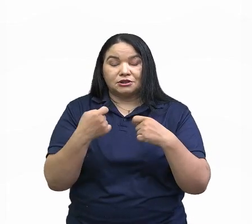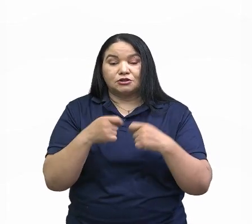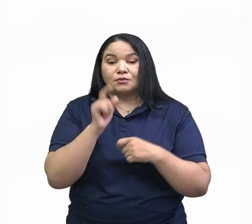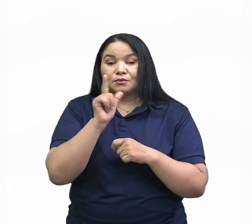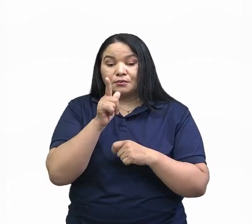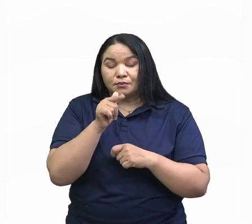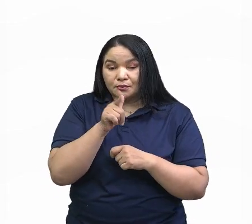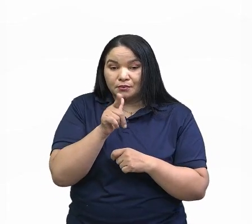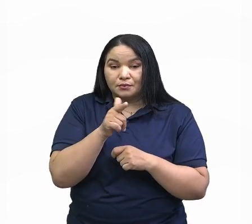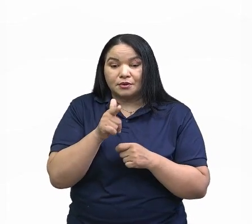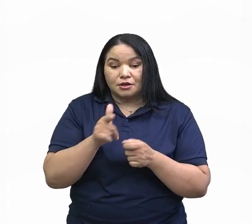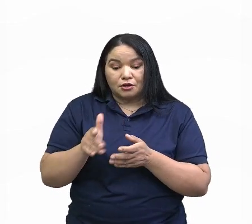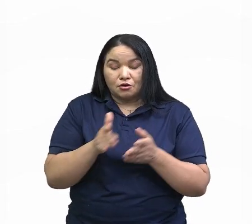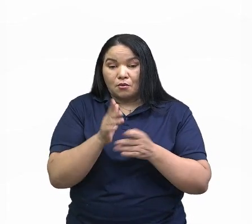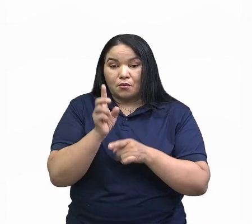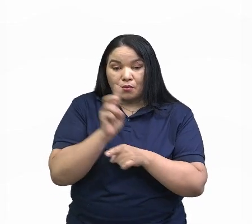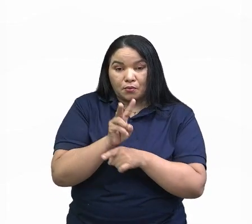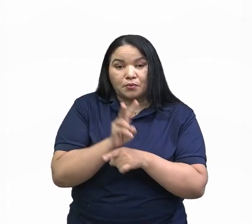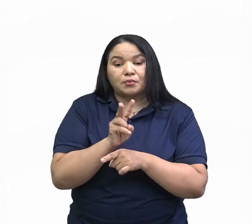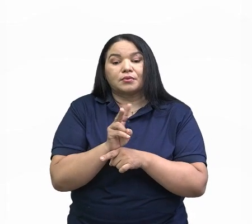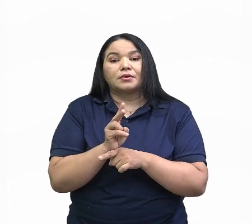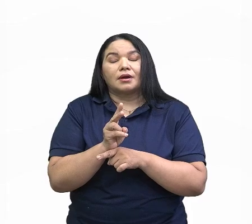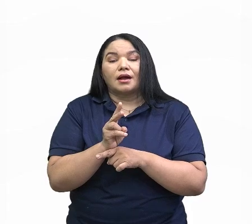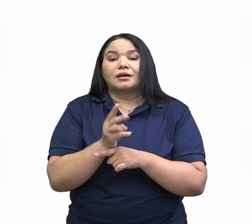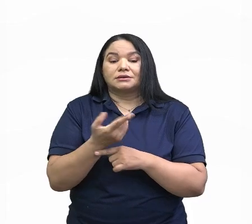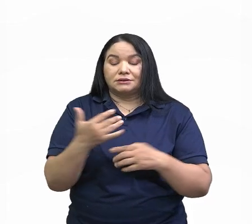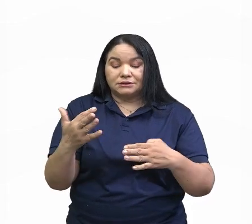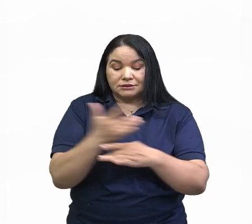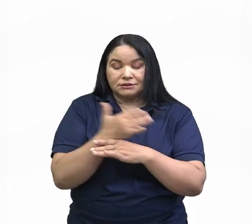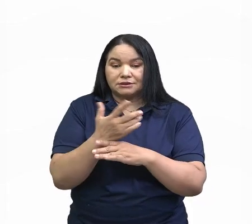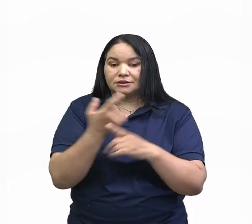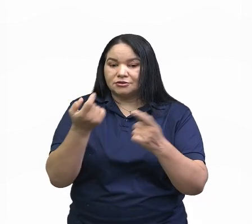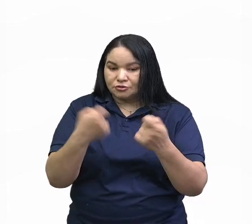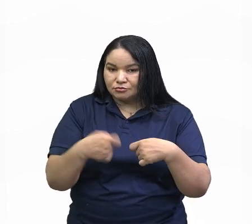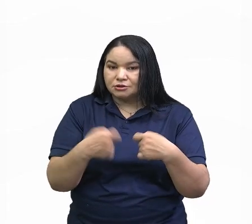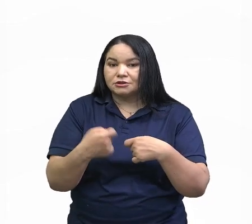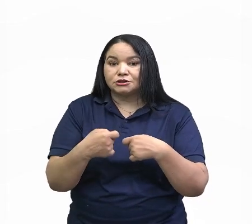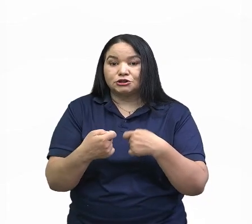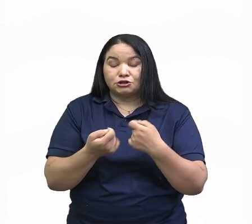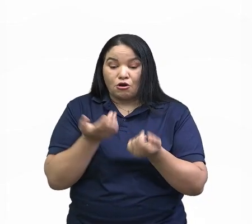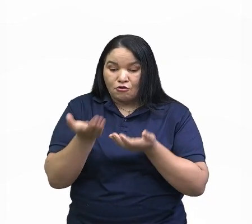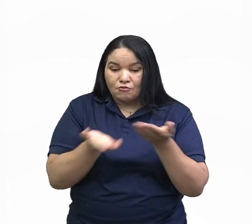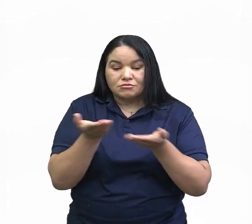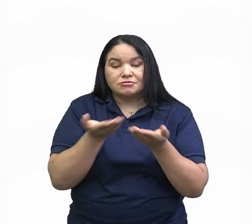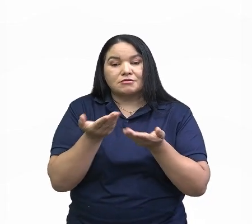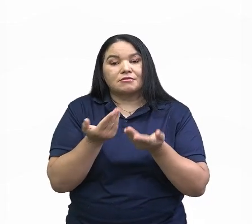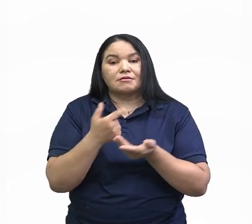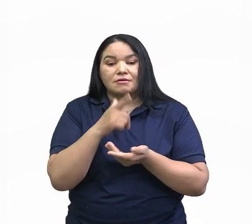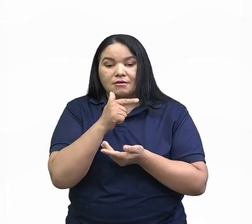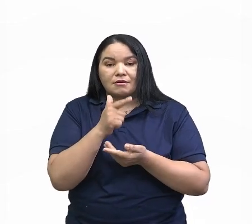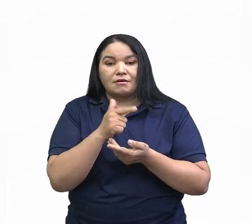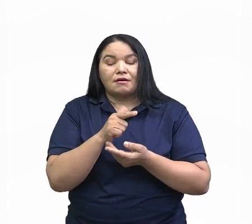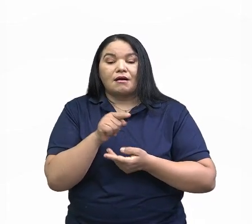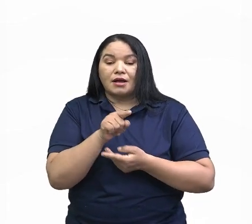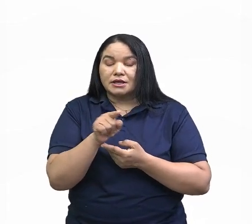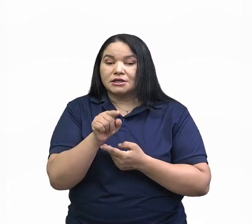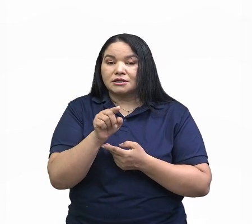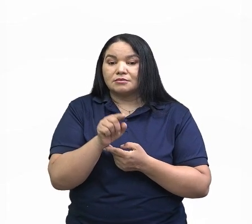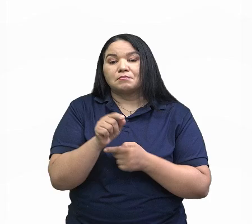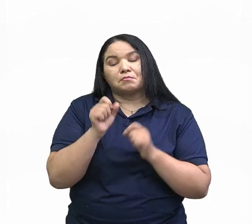que as cidades tenham ali o tratamento também da água, né? Essa água, depois de tratada, ela possa ser